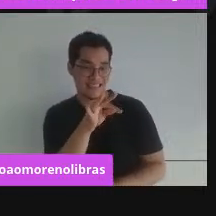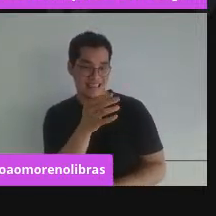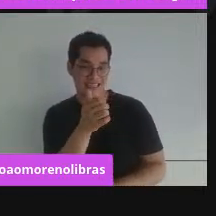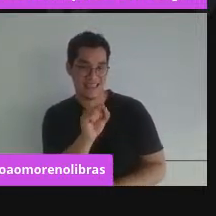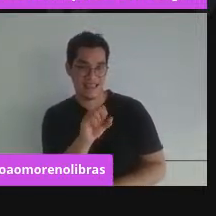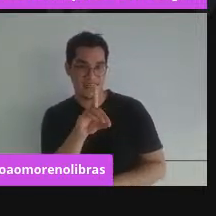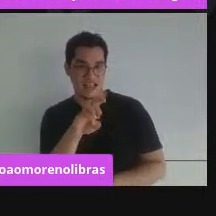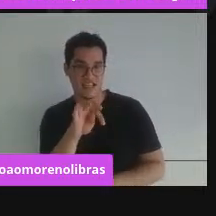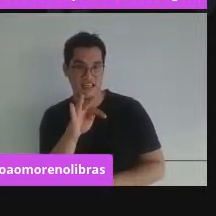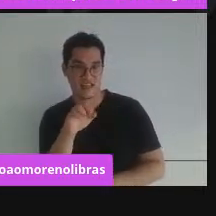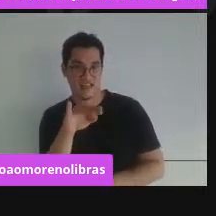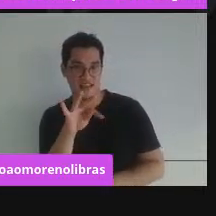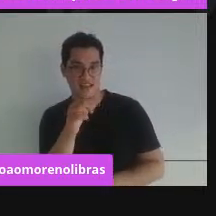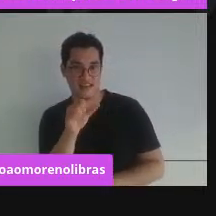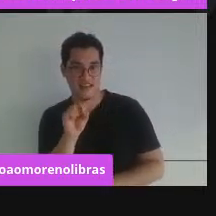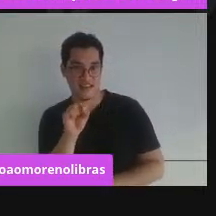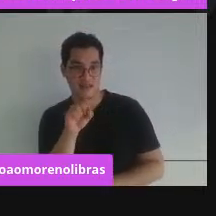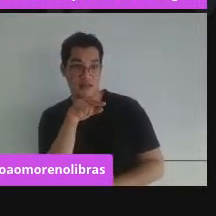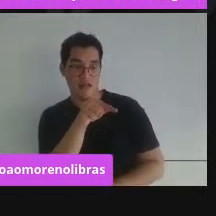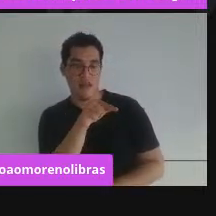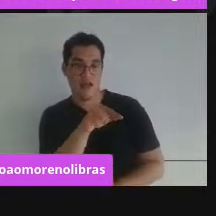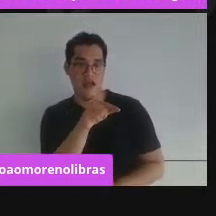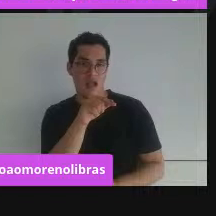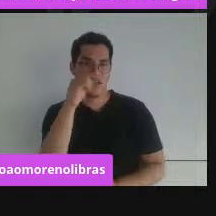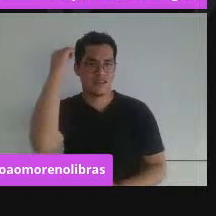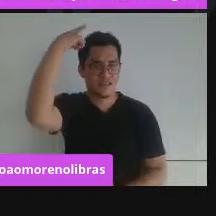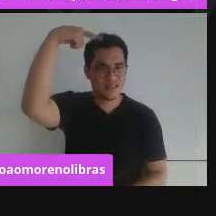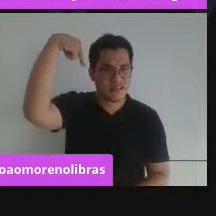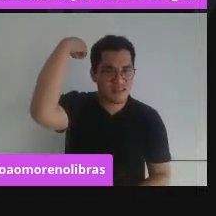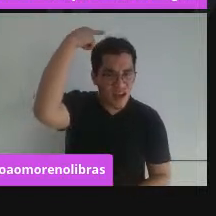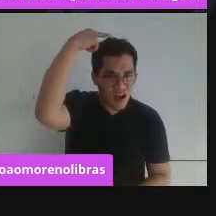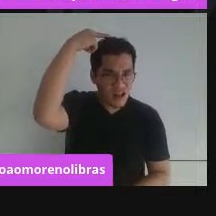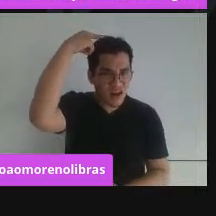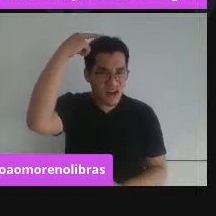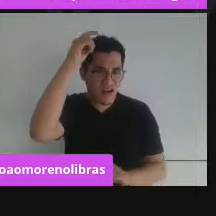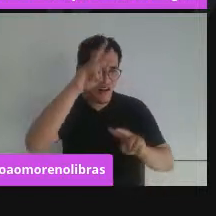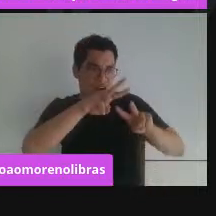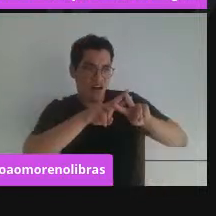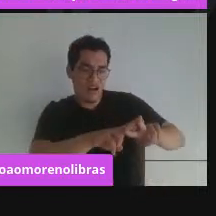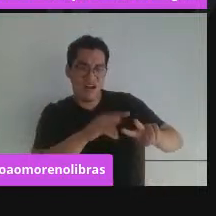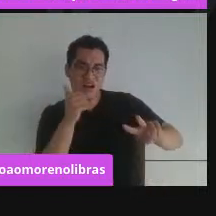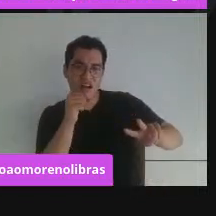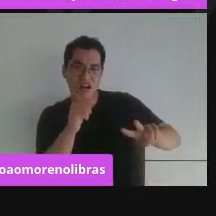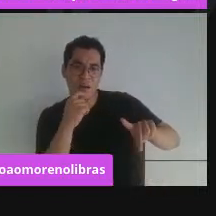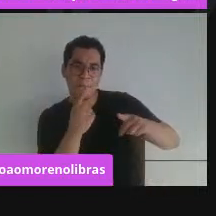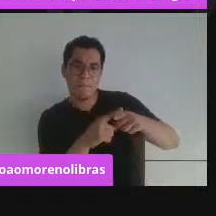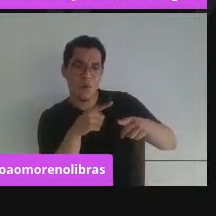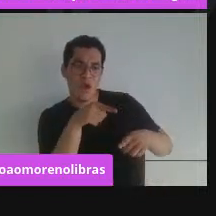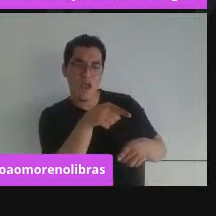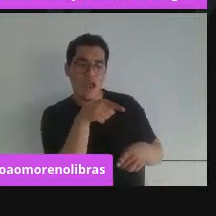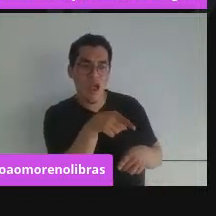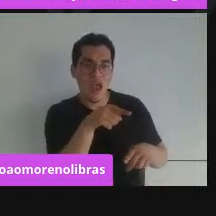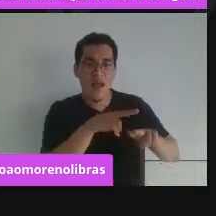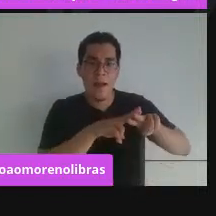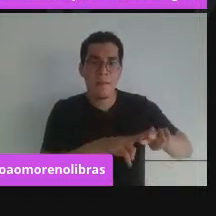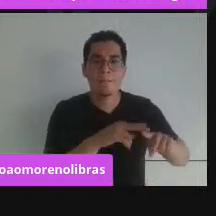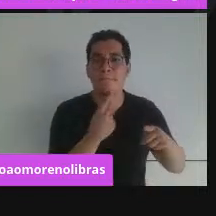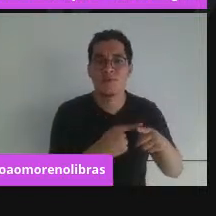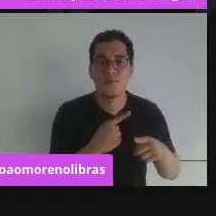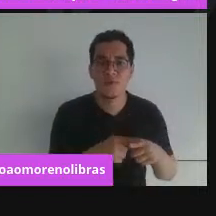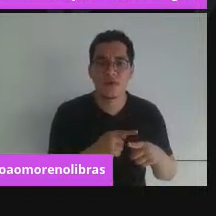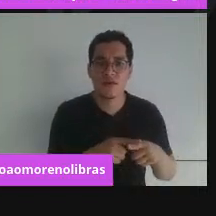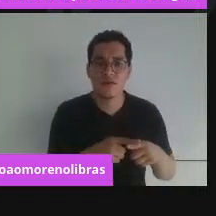o que essas detentas não aprontaram na vida. É óbvio que essas estão em um presídio por um ato